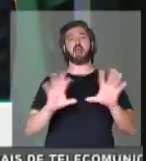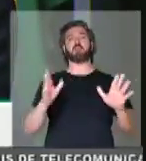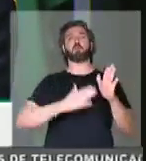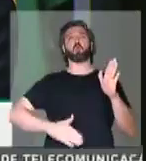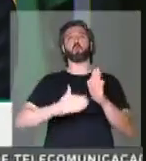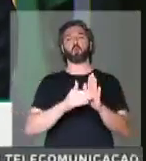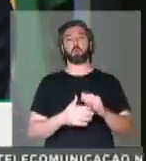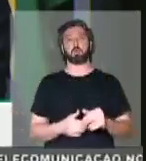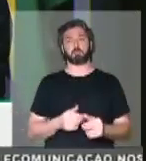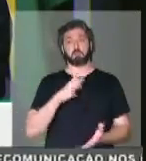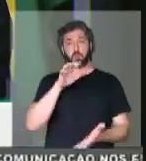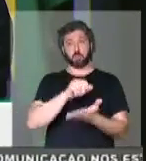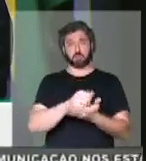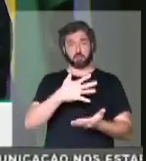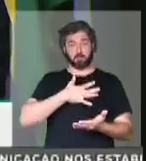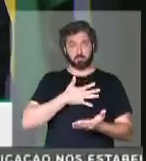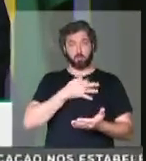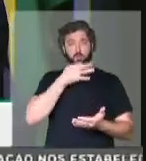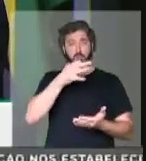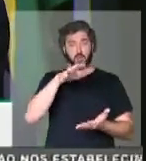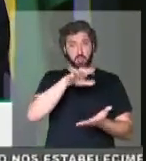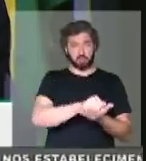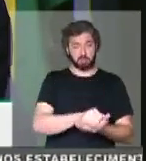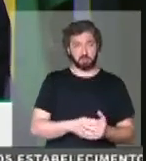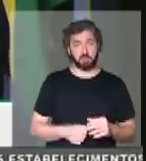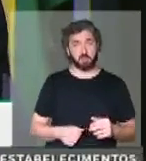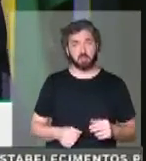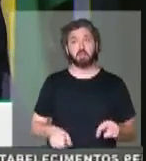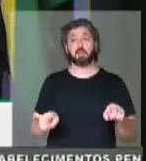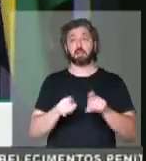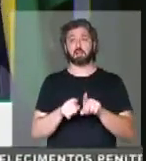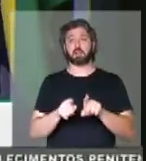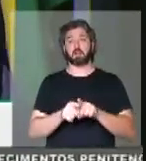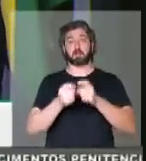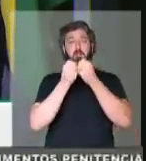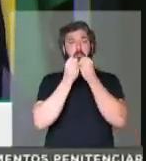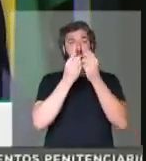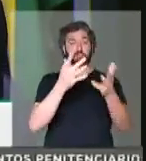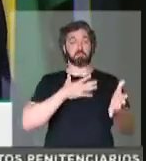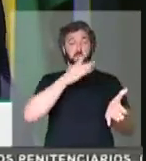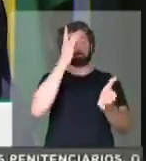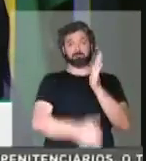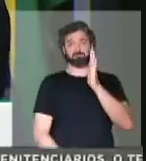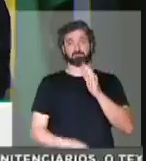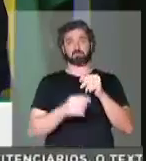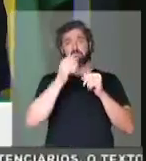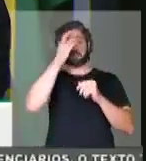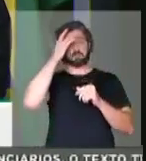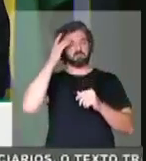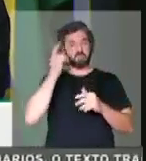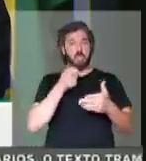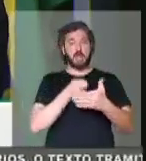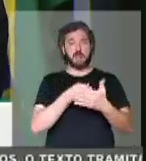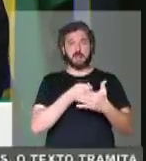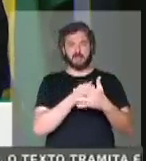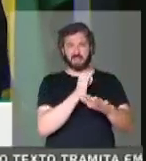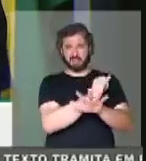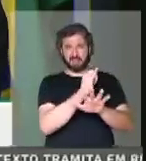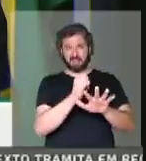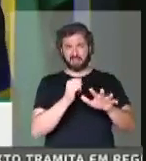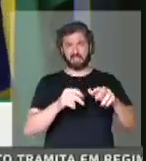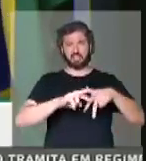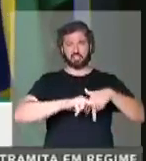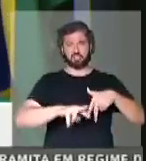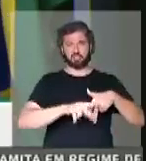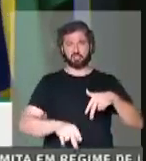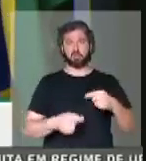Fica o registro, fica a minha posição, fica também o externar do meu repúdio a pessoas que insistem em